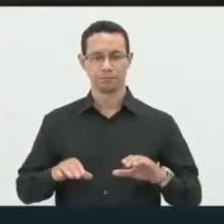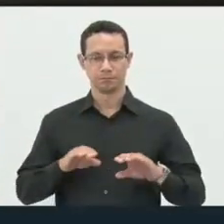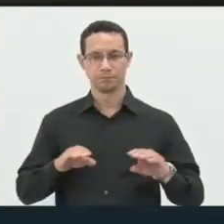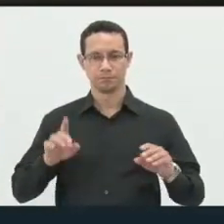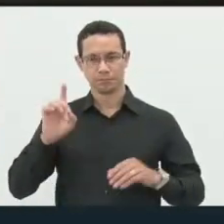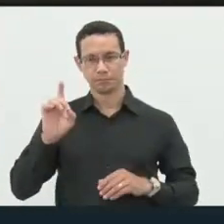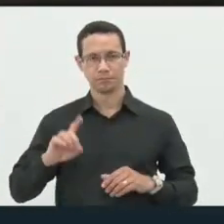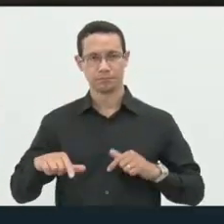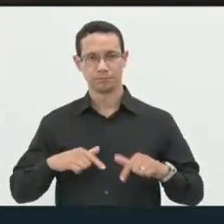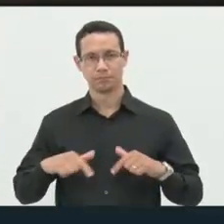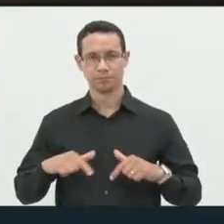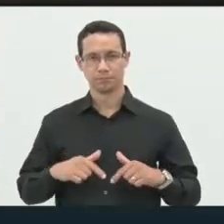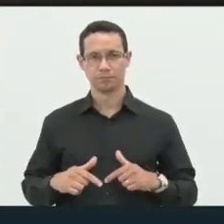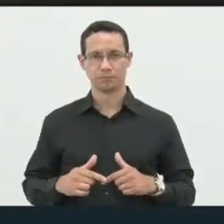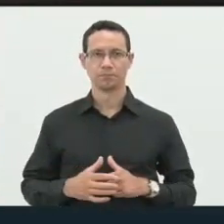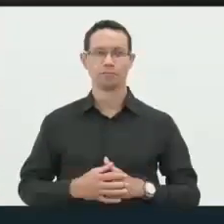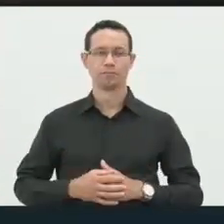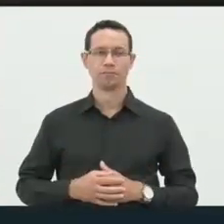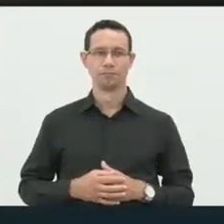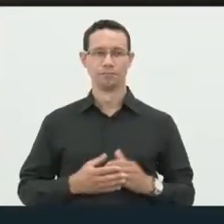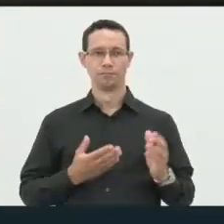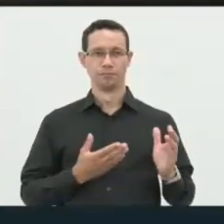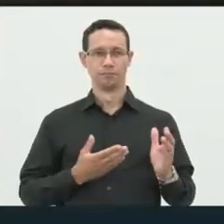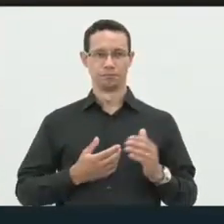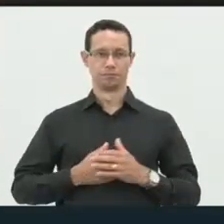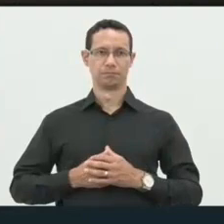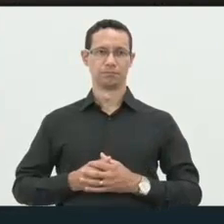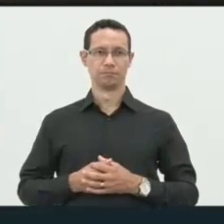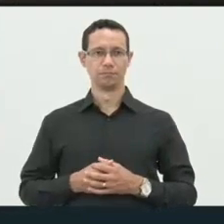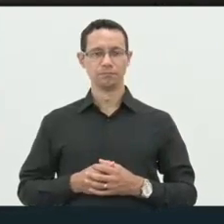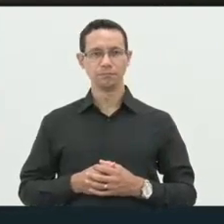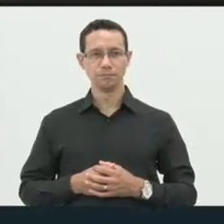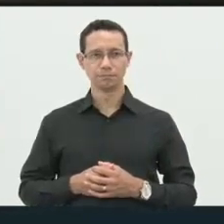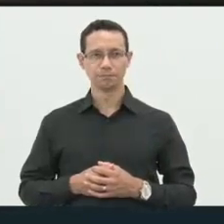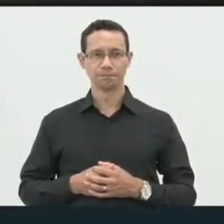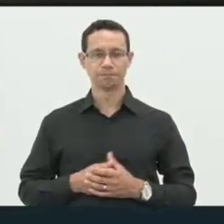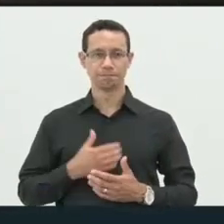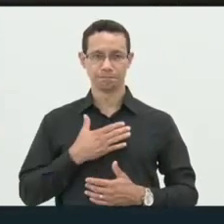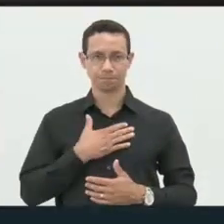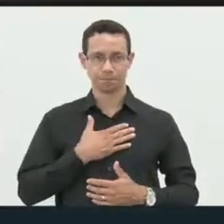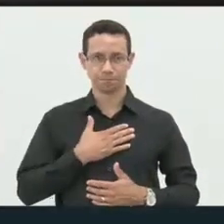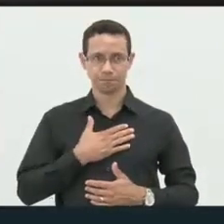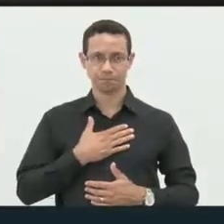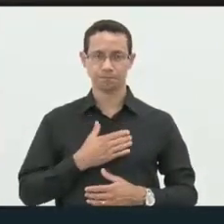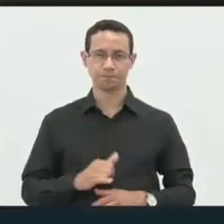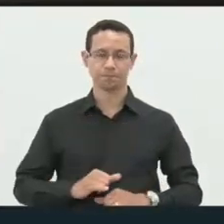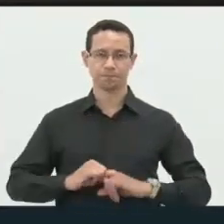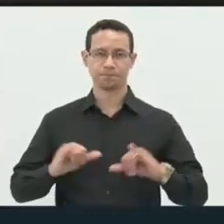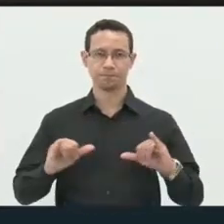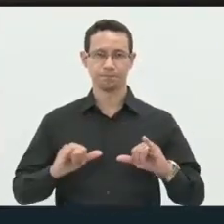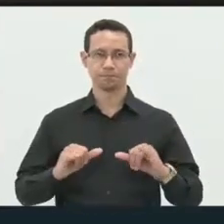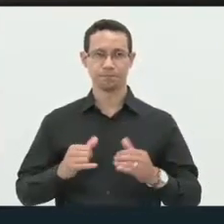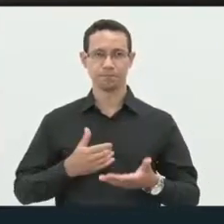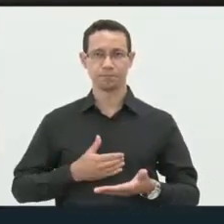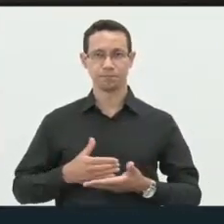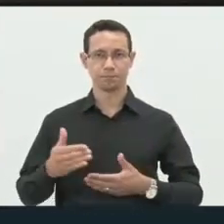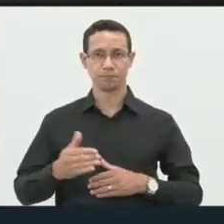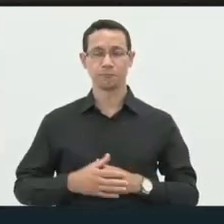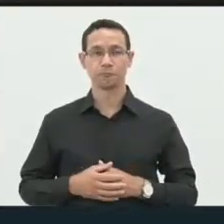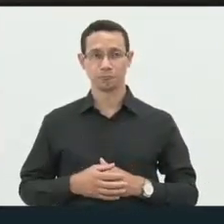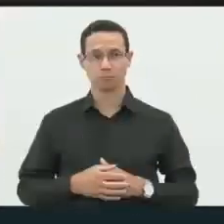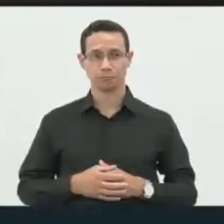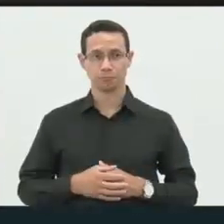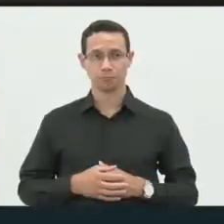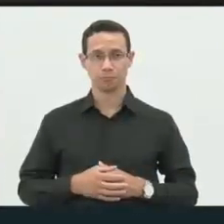trabalhos gostaria de dizer que desde da semana de